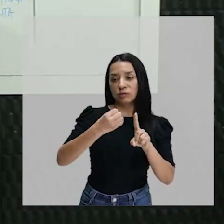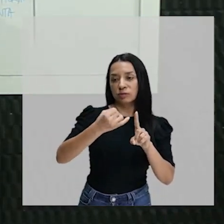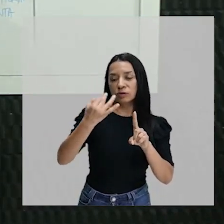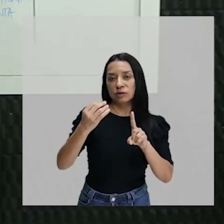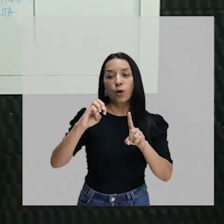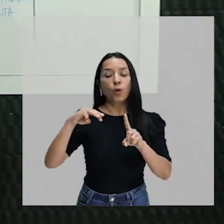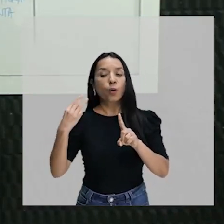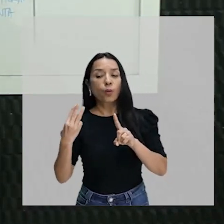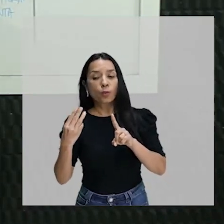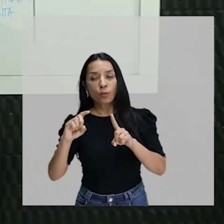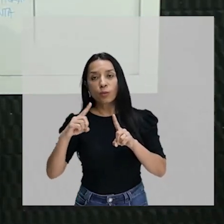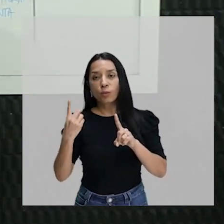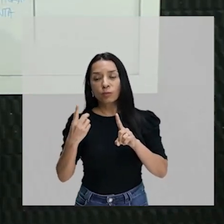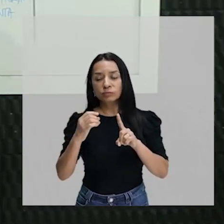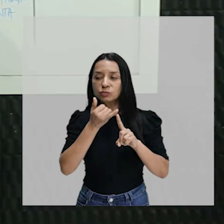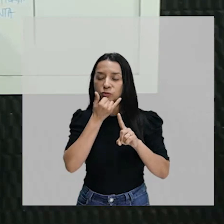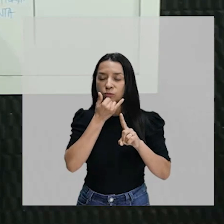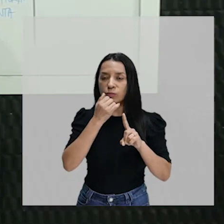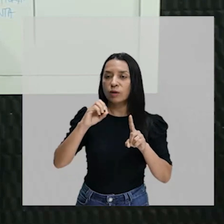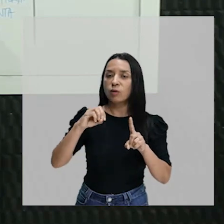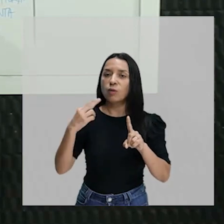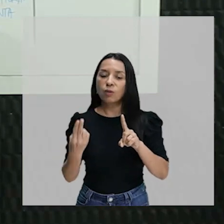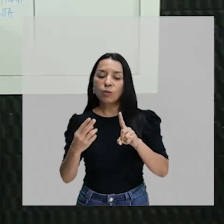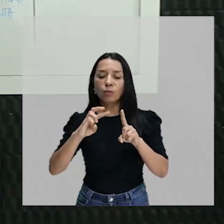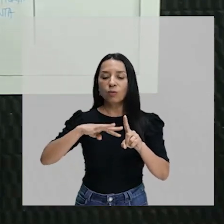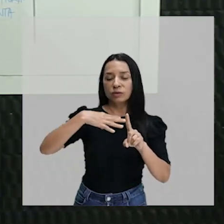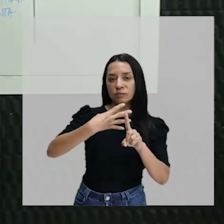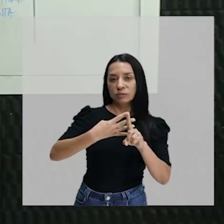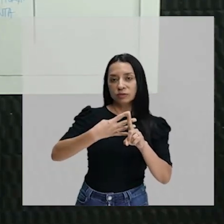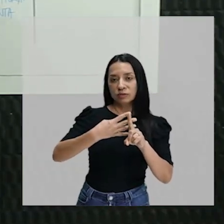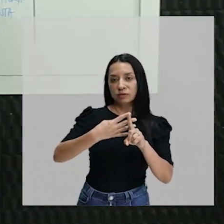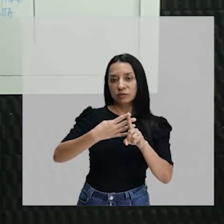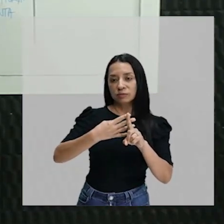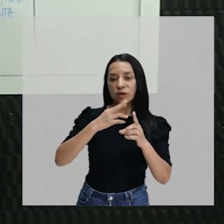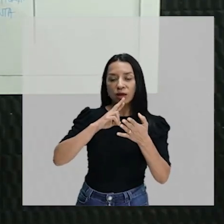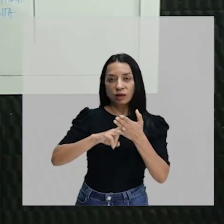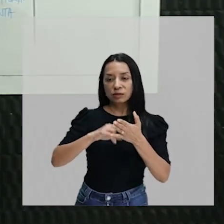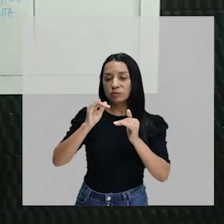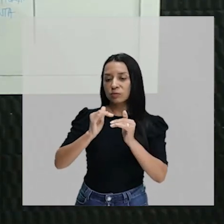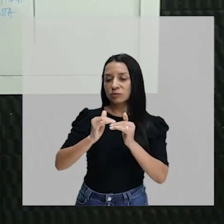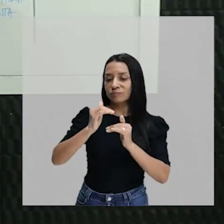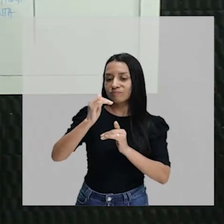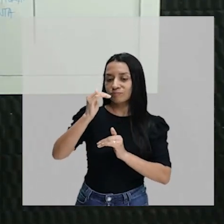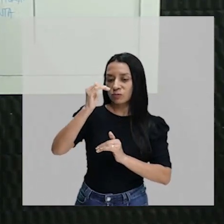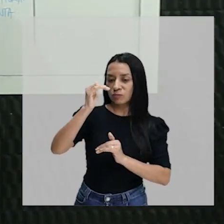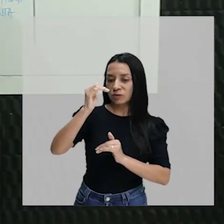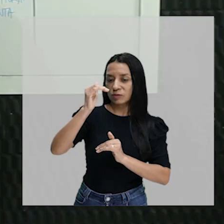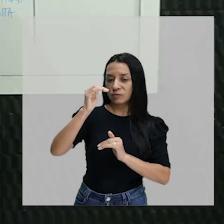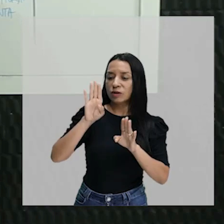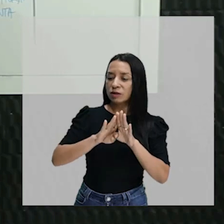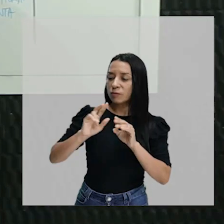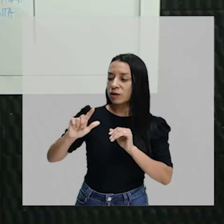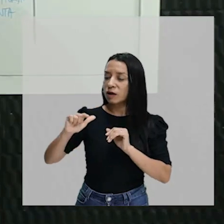ou você quadro implica e a consequência desse aumento é a outra aumentar na mesa medida